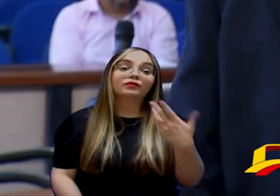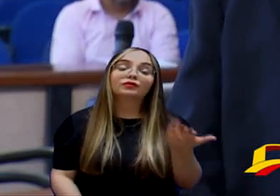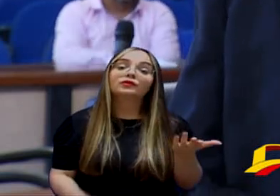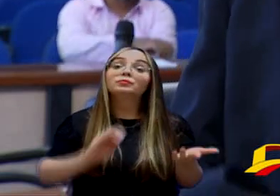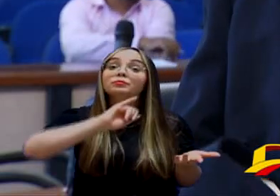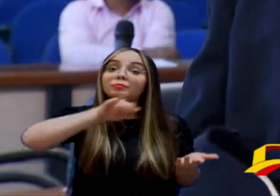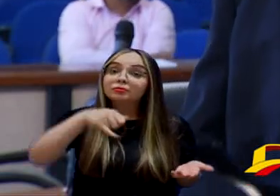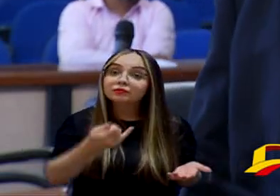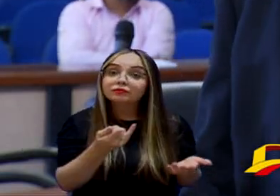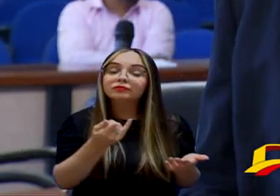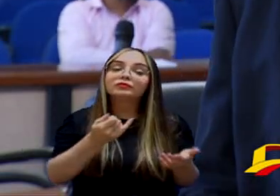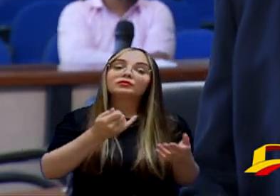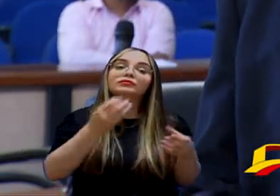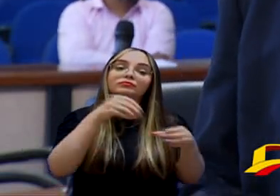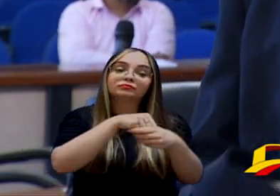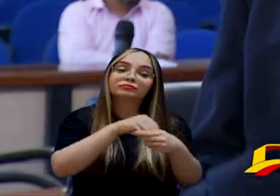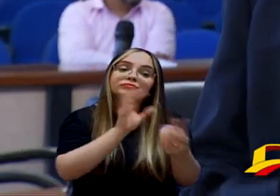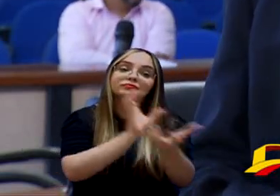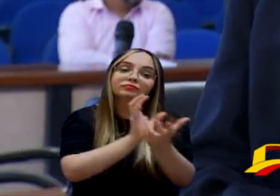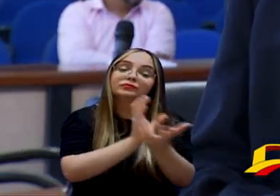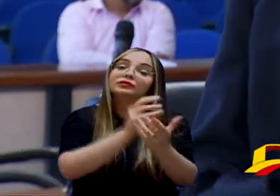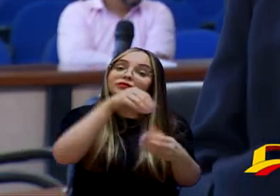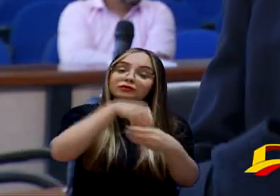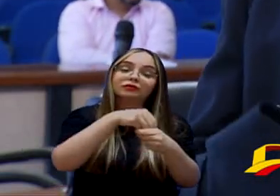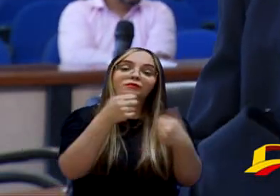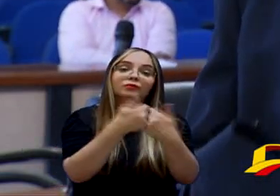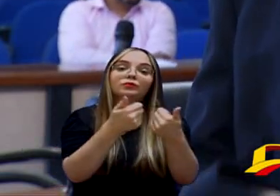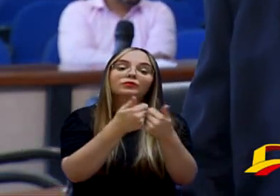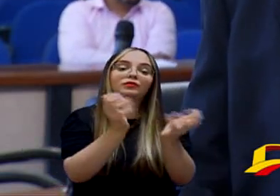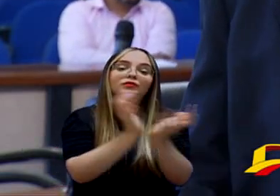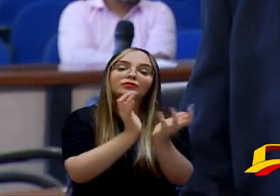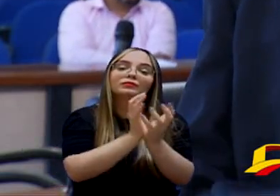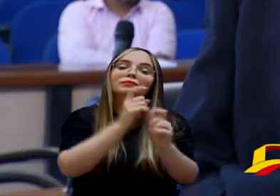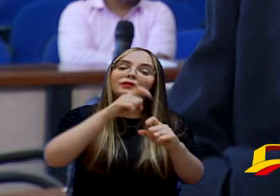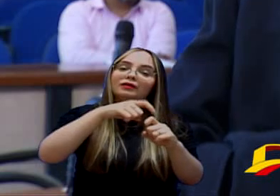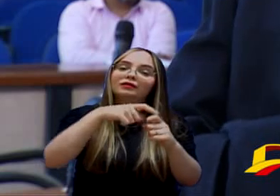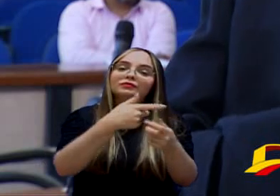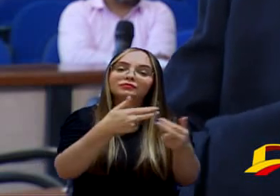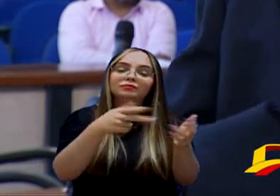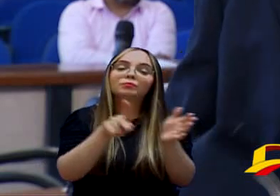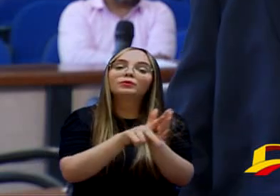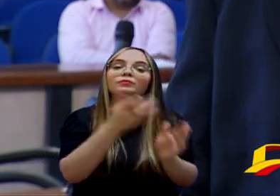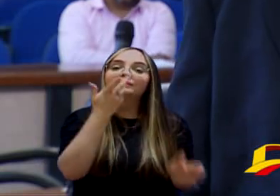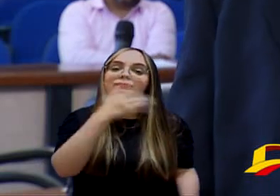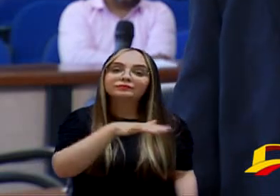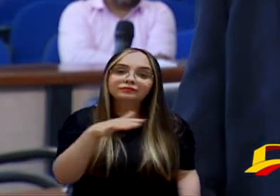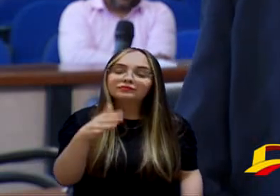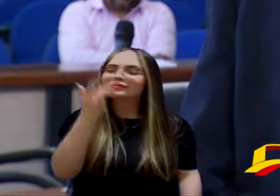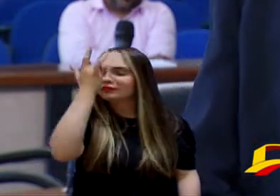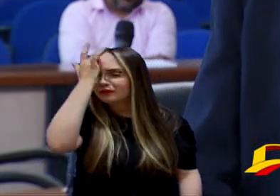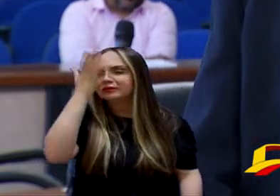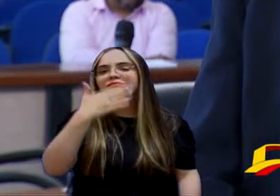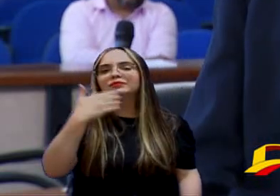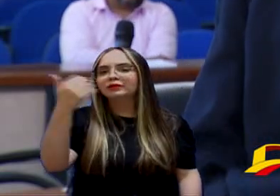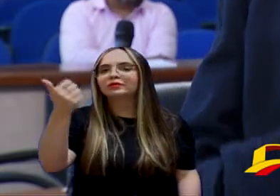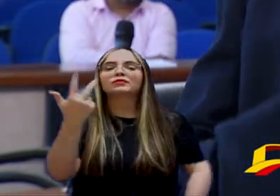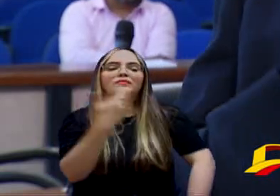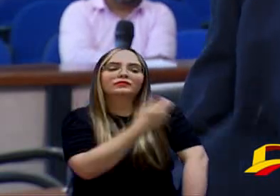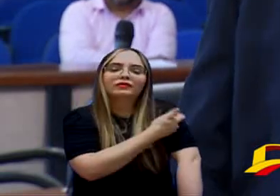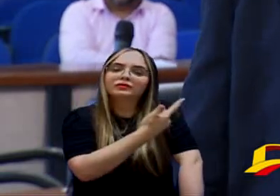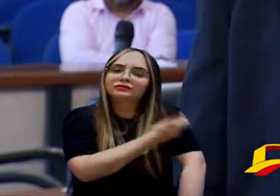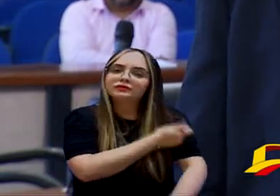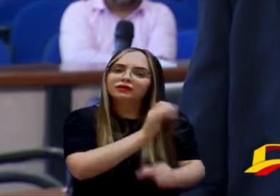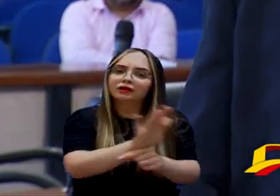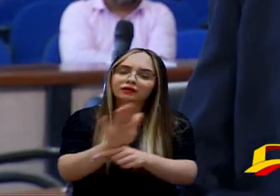aproveite e põe uma equipe de pegar dentro do ônibus que é bem mais prático vai atingir mais lugares a vacinação